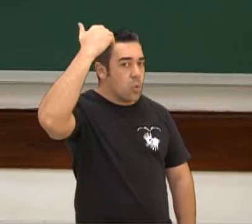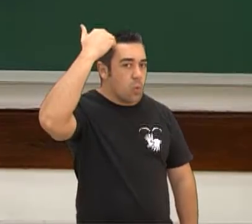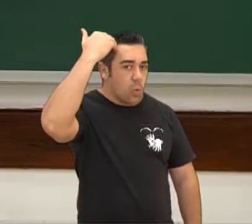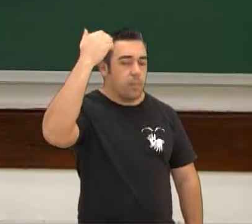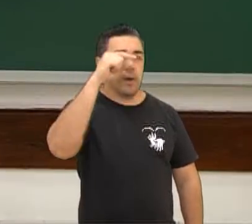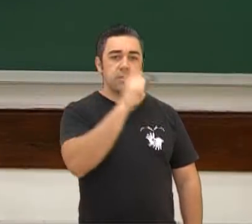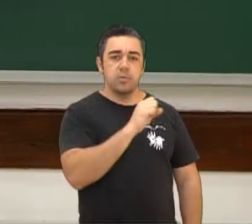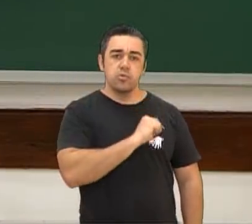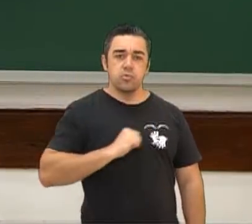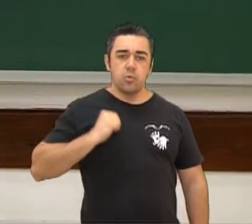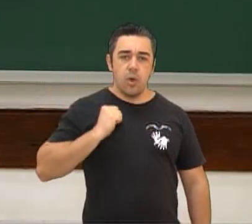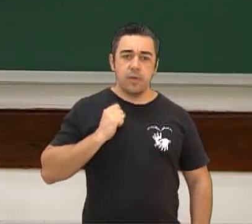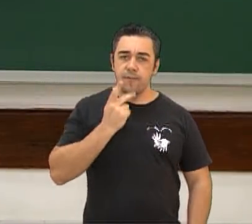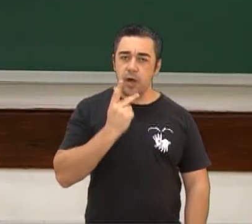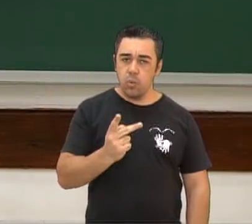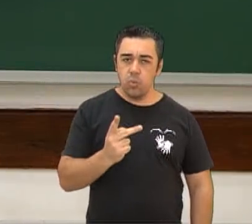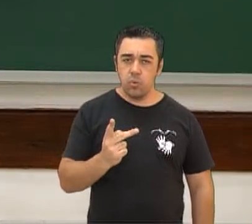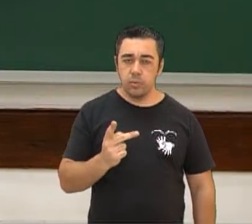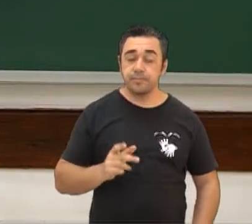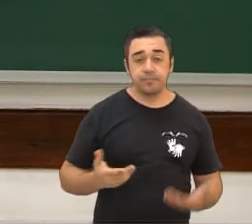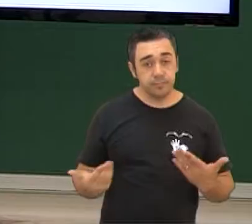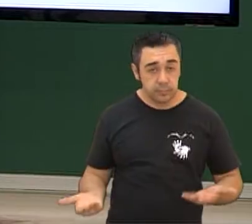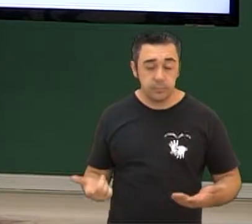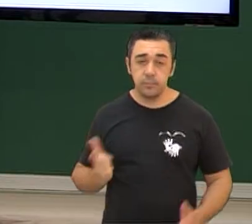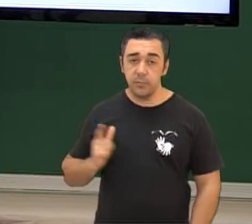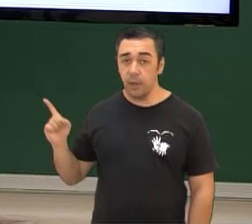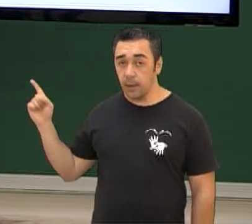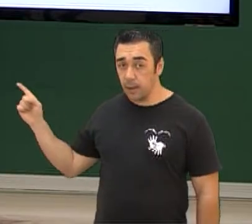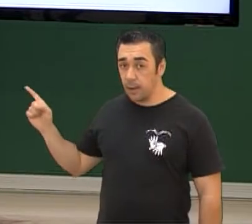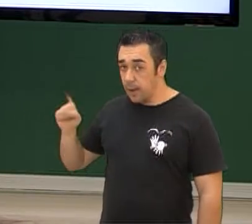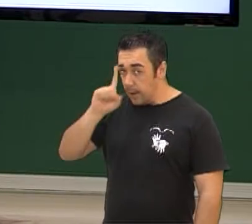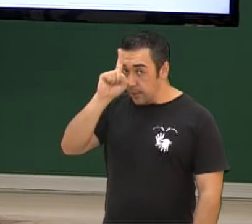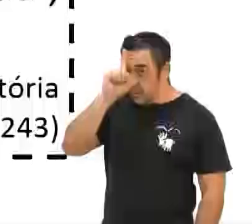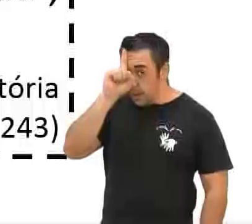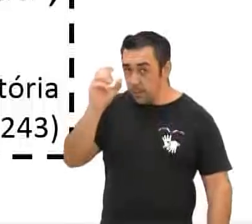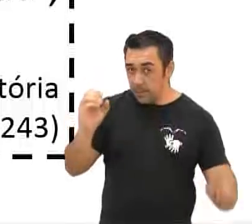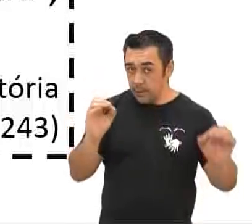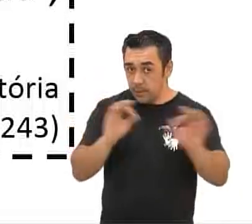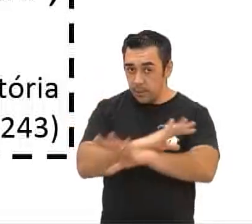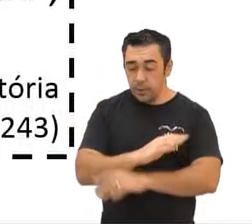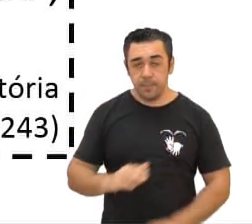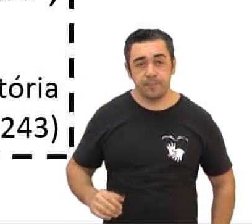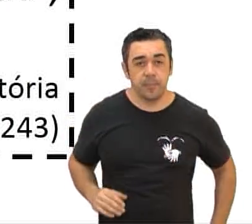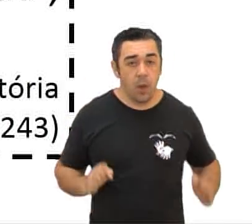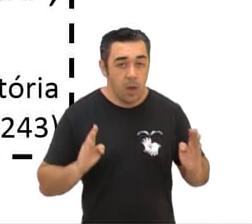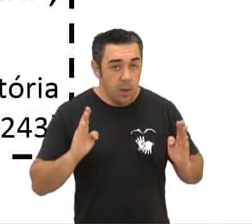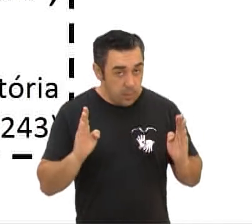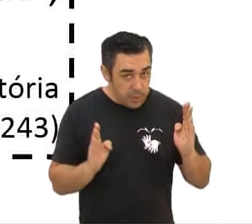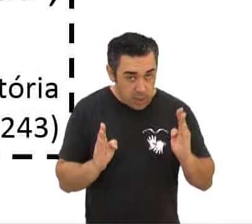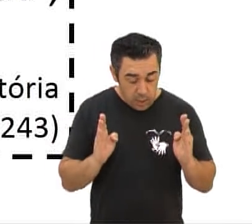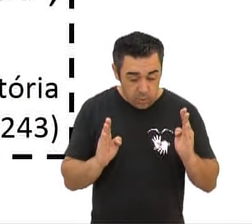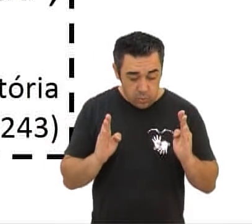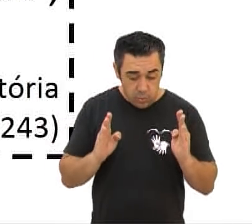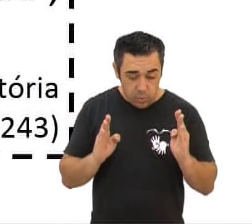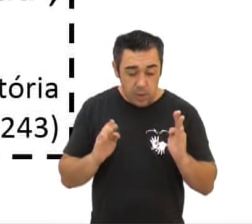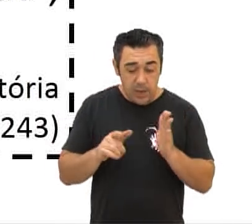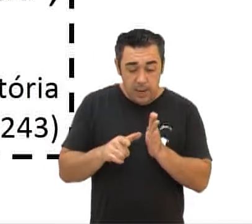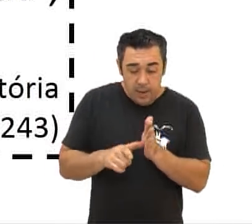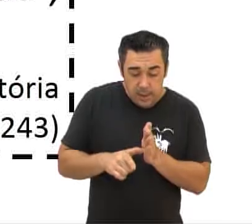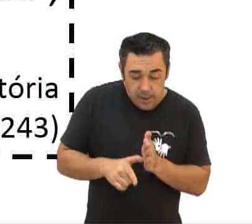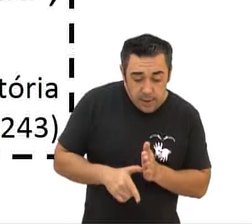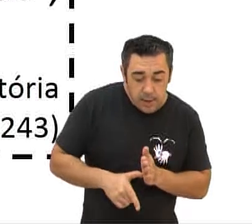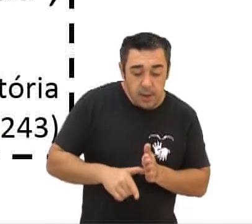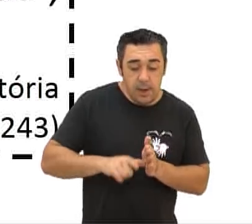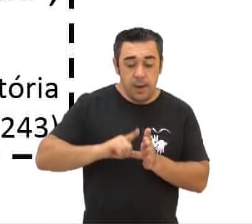o Sócrates, tá? Então nós temos aí a seguinte ideia para fechar. No período que antecede a